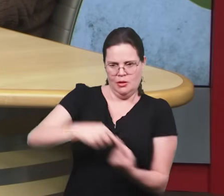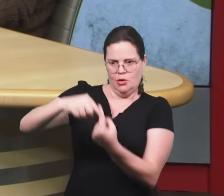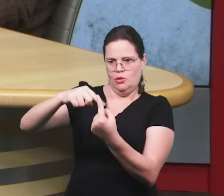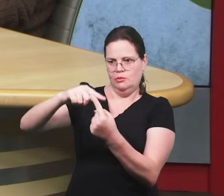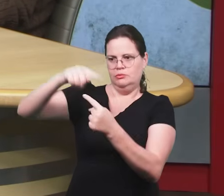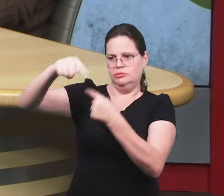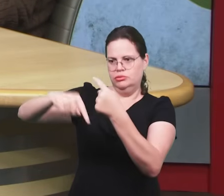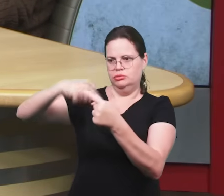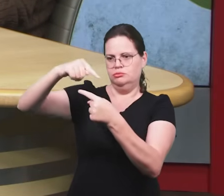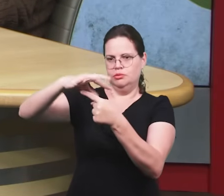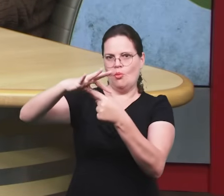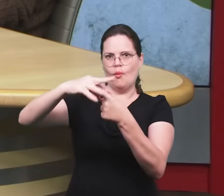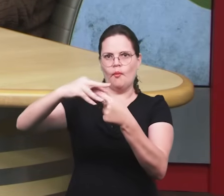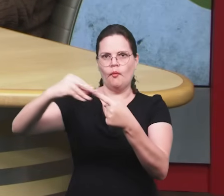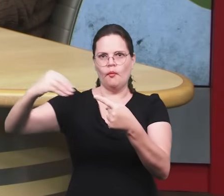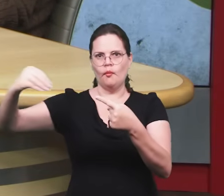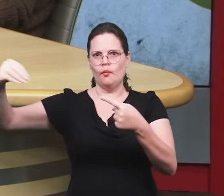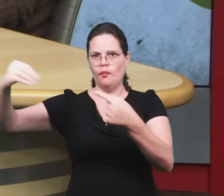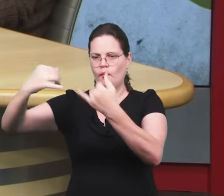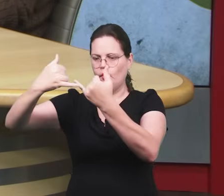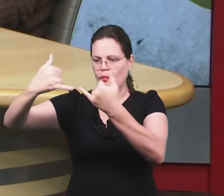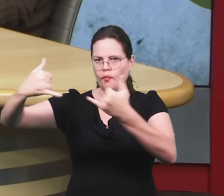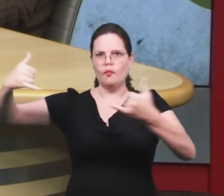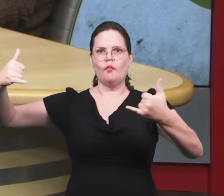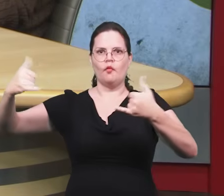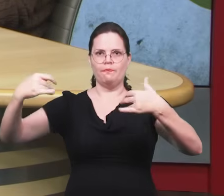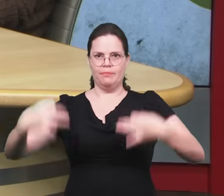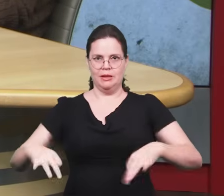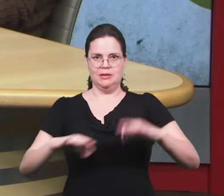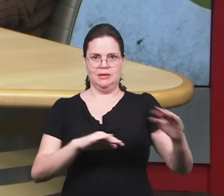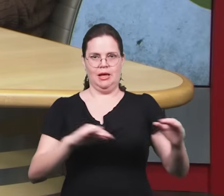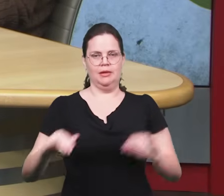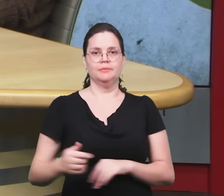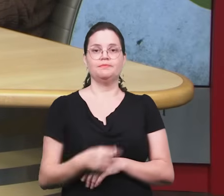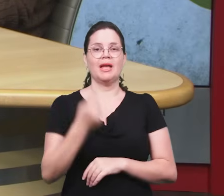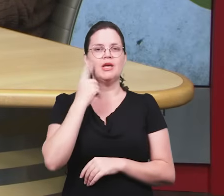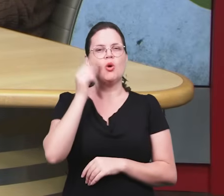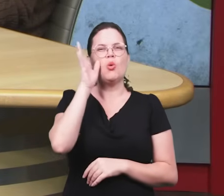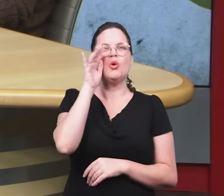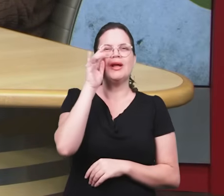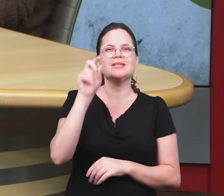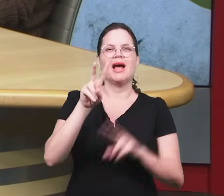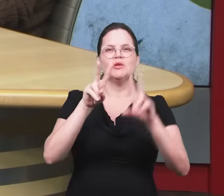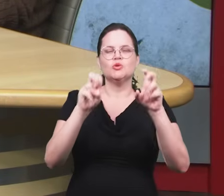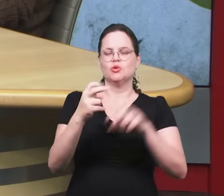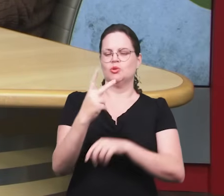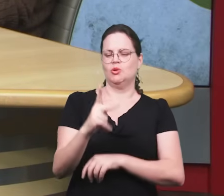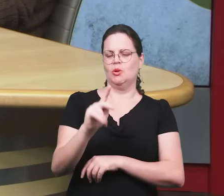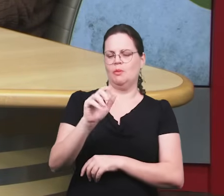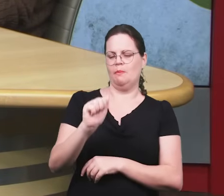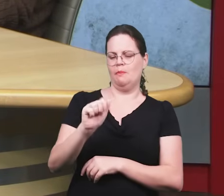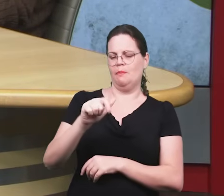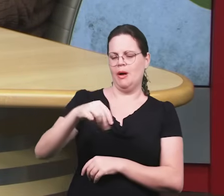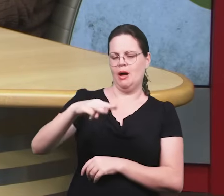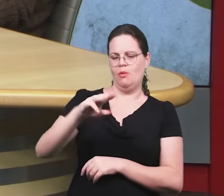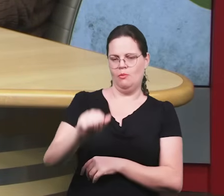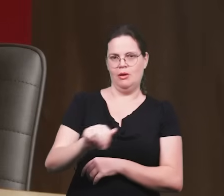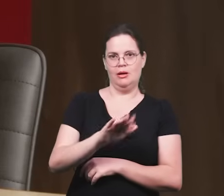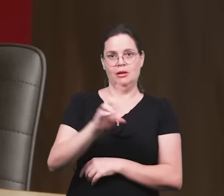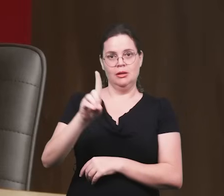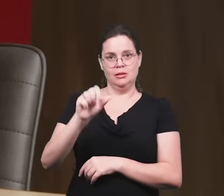mão no hebraico é a palavra kaf, que significa destreza e habilidade, firmeza